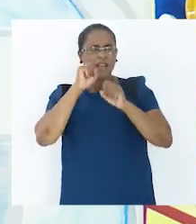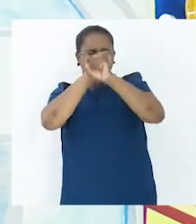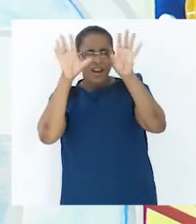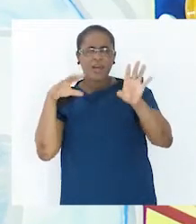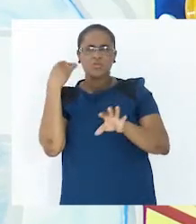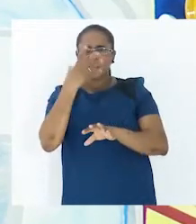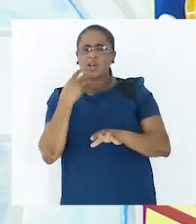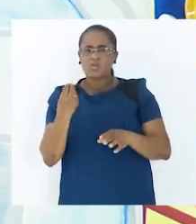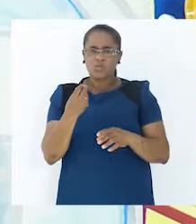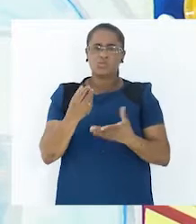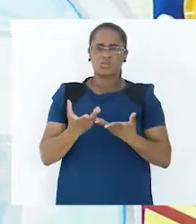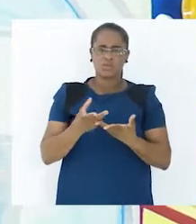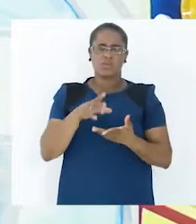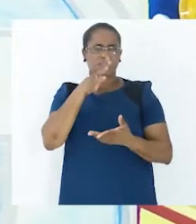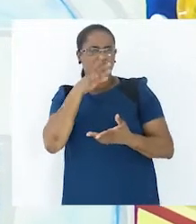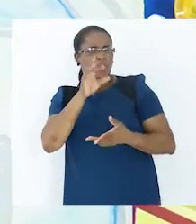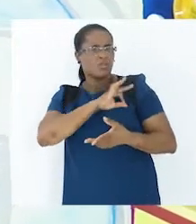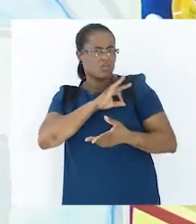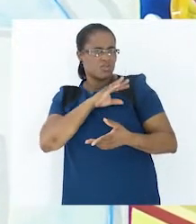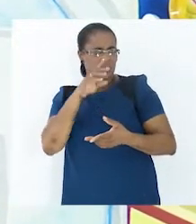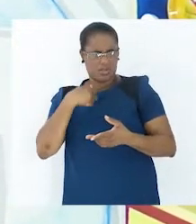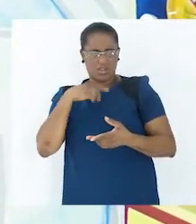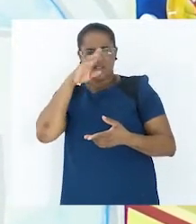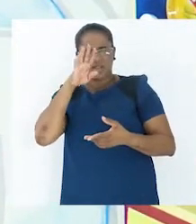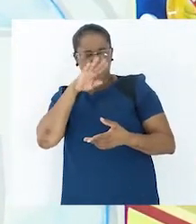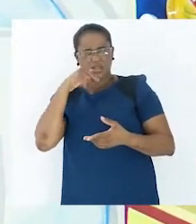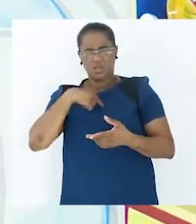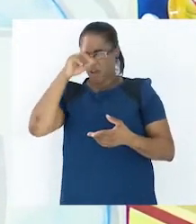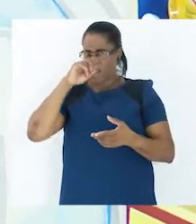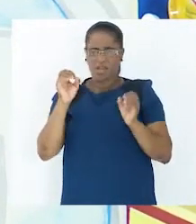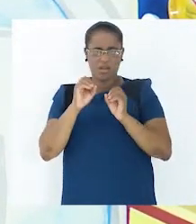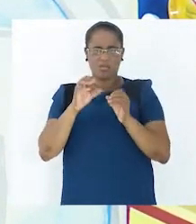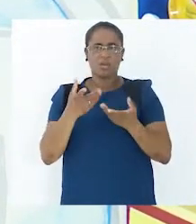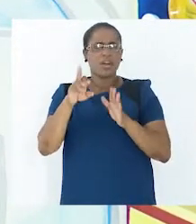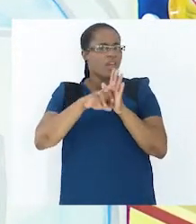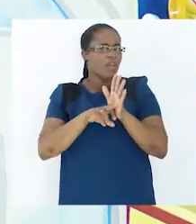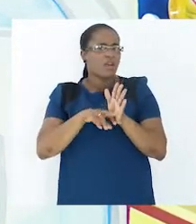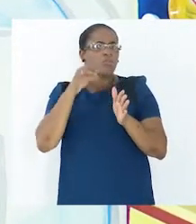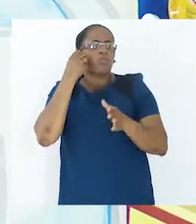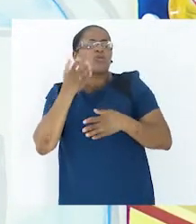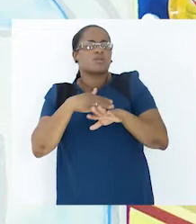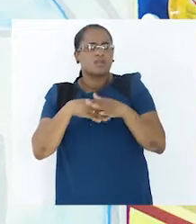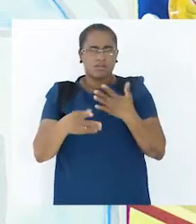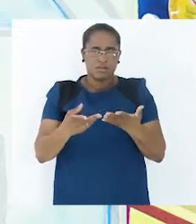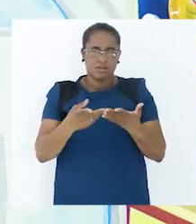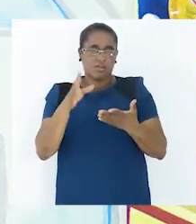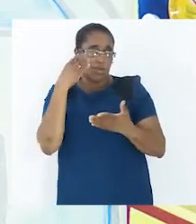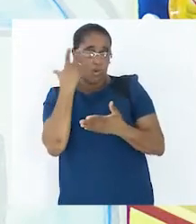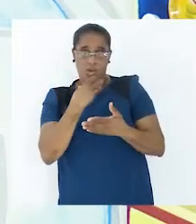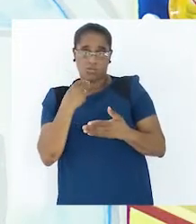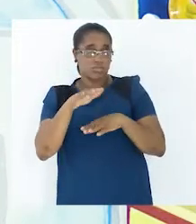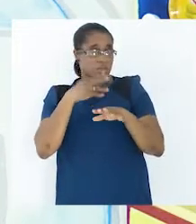se eu não me lembrar como é que se faz, como é que se aplica o caso notável, o aluno não vai ficar sem fazer as operações porque não se lembra da